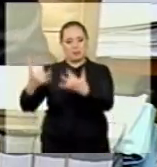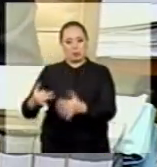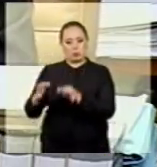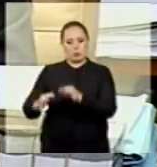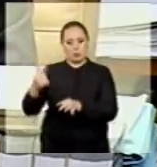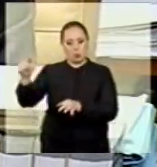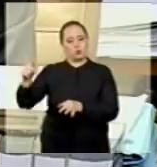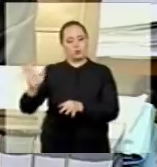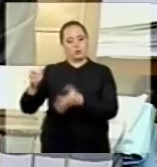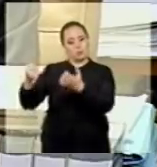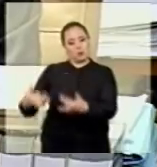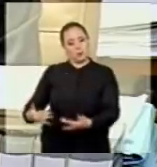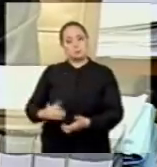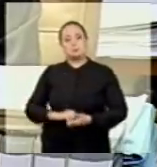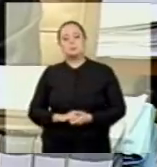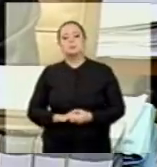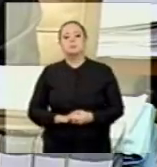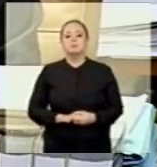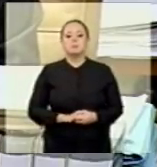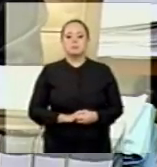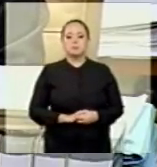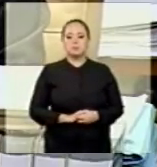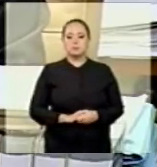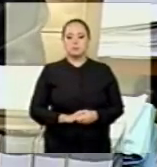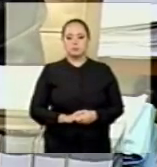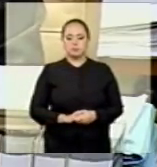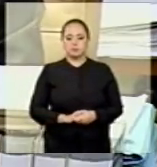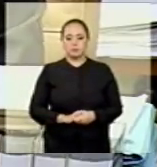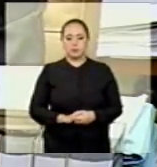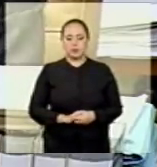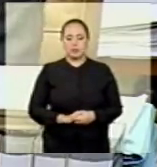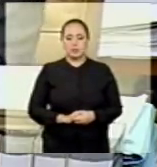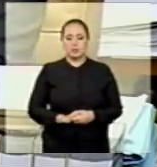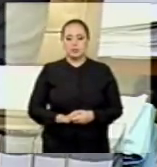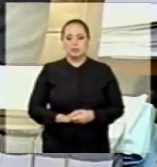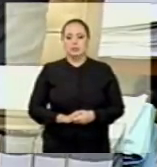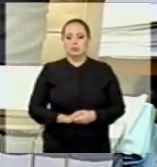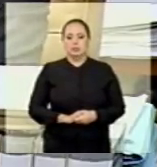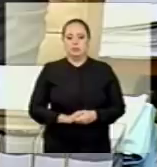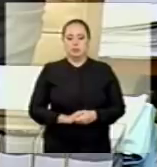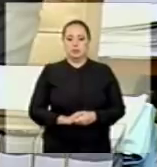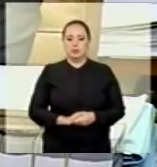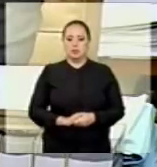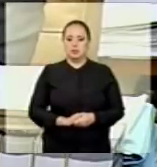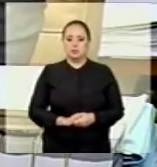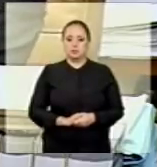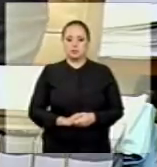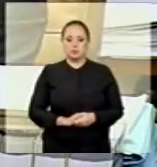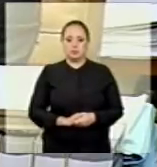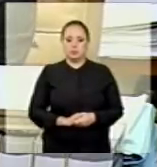menciono. Vale rememorar, quanto a esse ponto também, senhora presidente, no que concerne